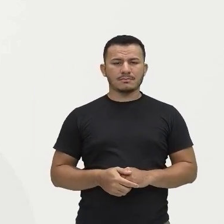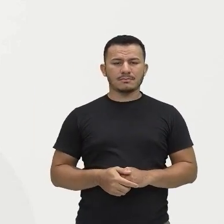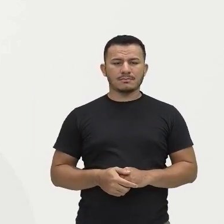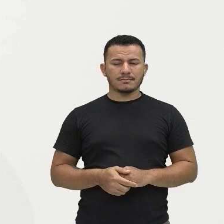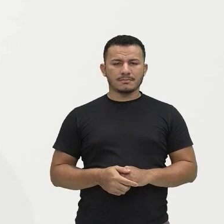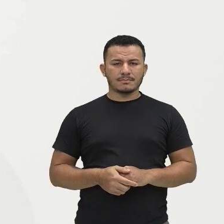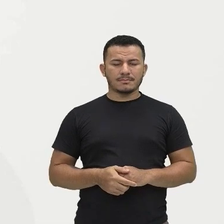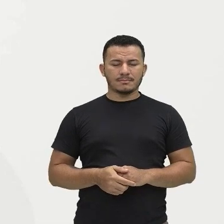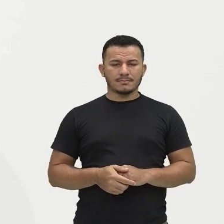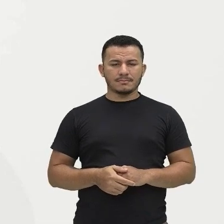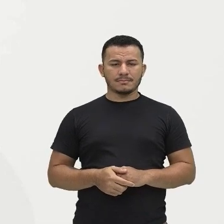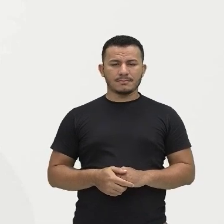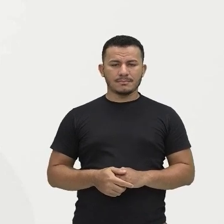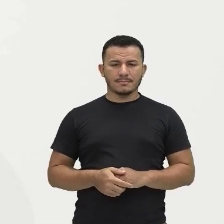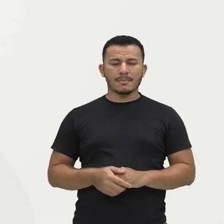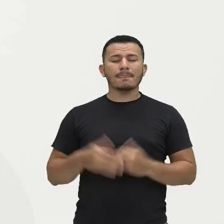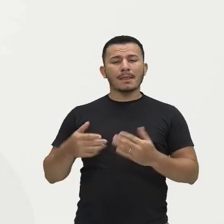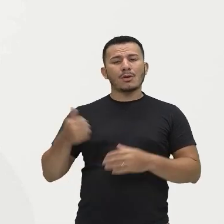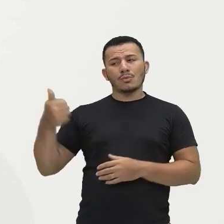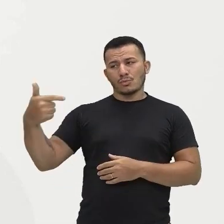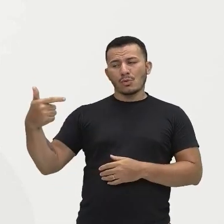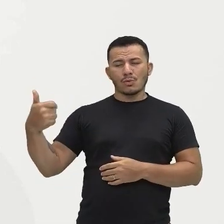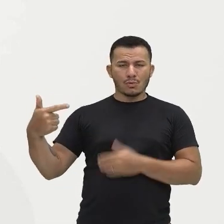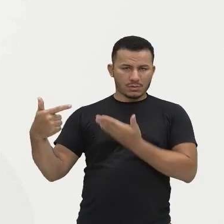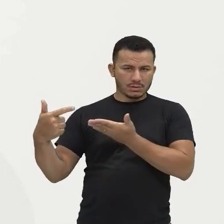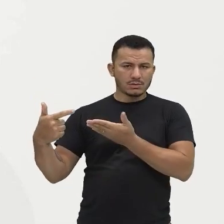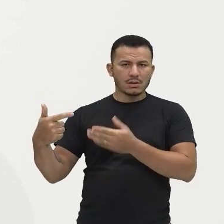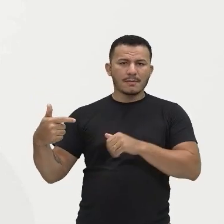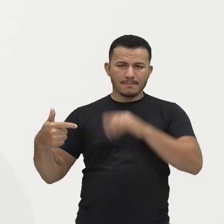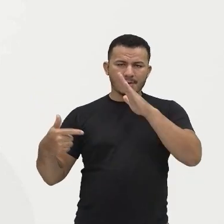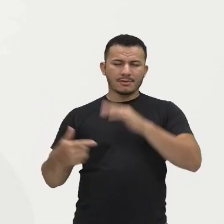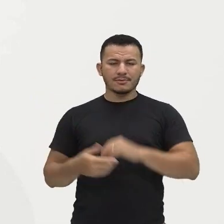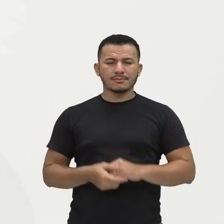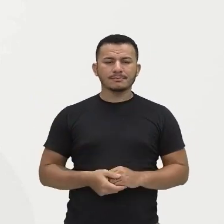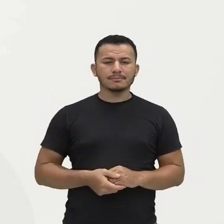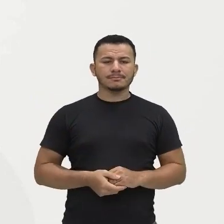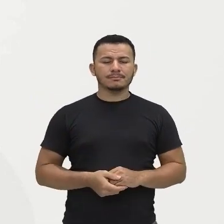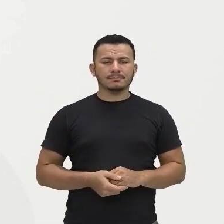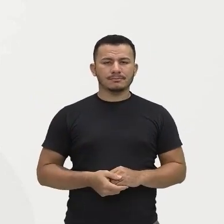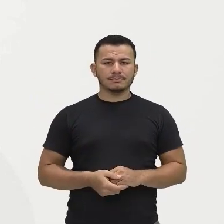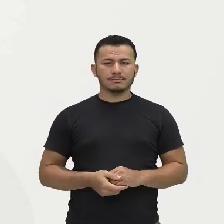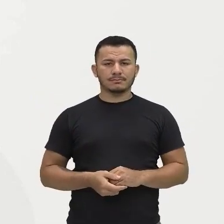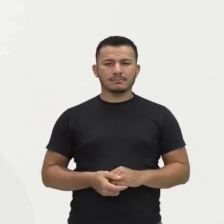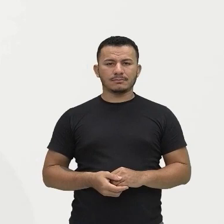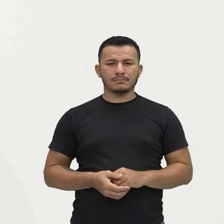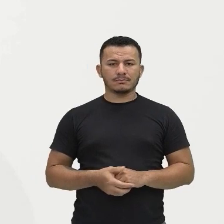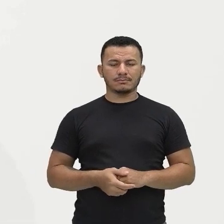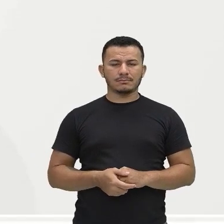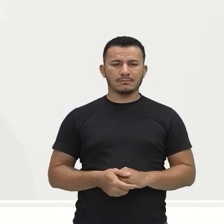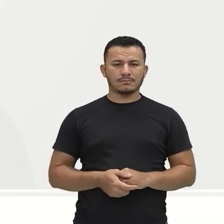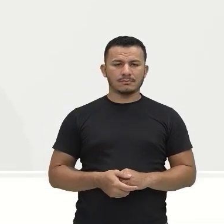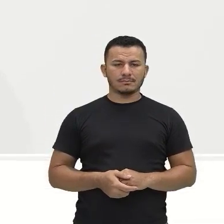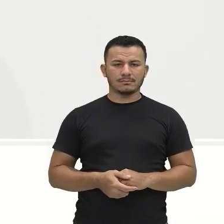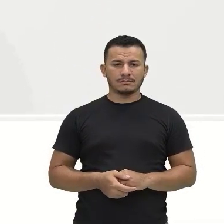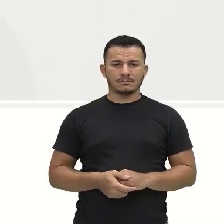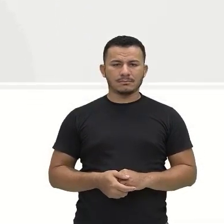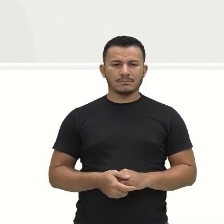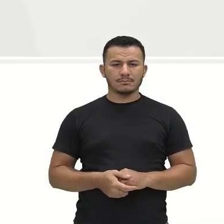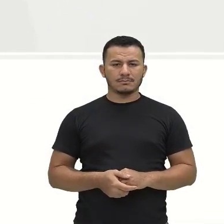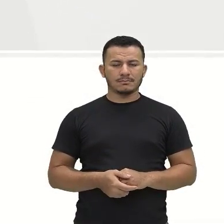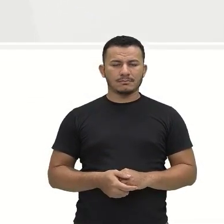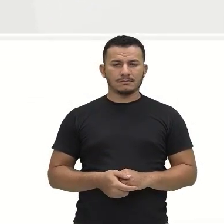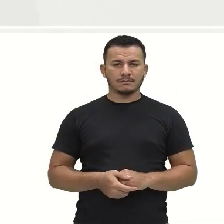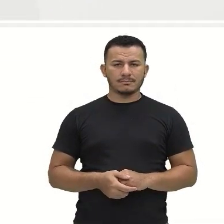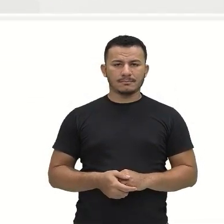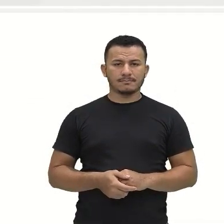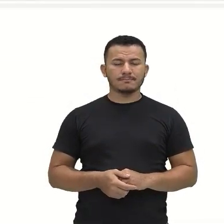em valor absoluto, no caso do 12. Vamos ver mais exemplo. Deixa eu ter um espaço aqui para subir,